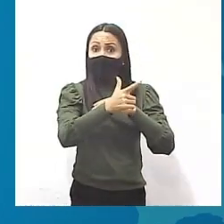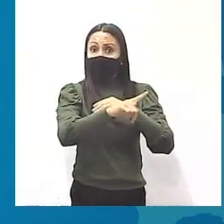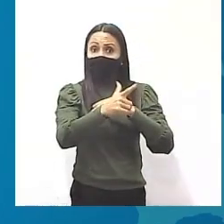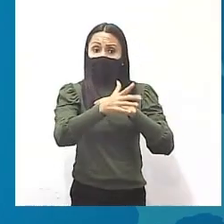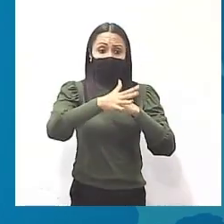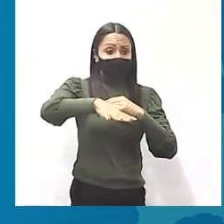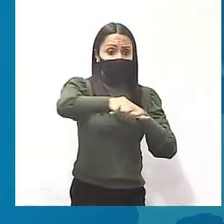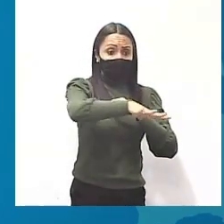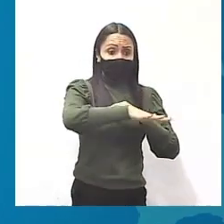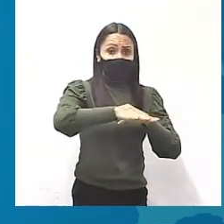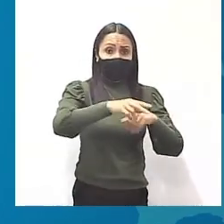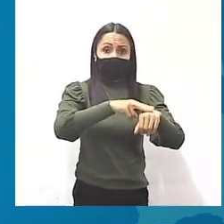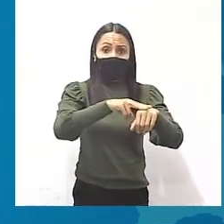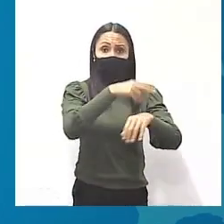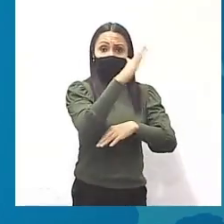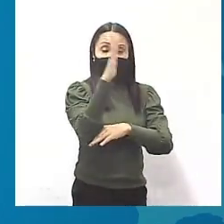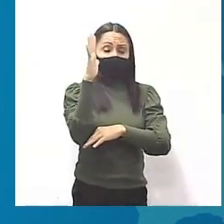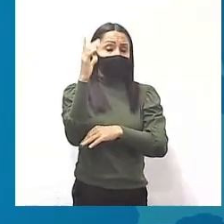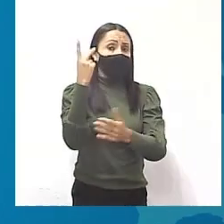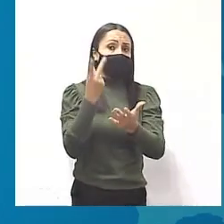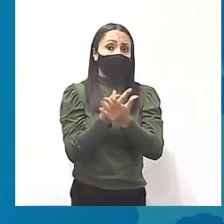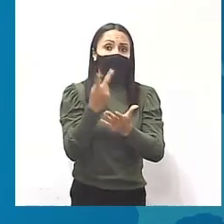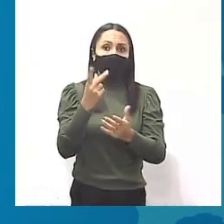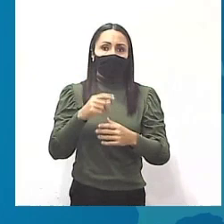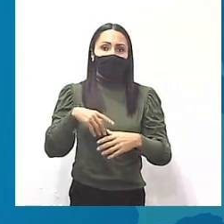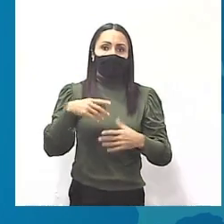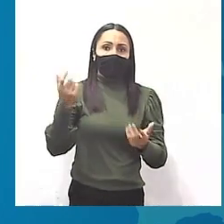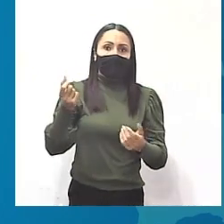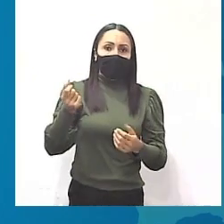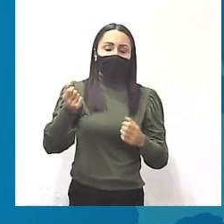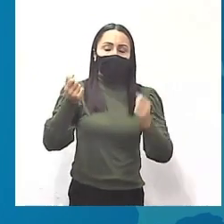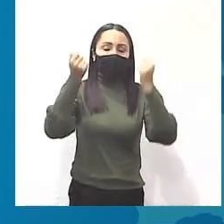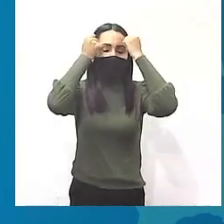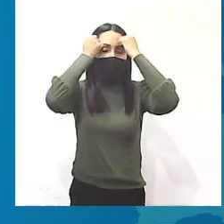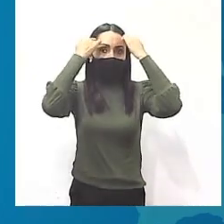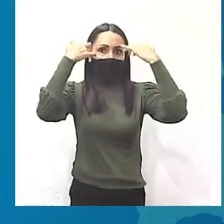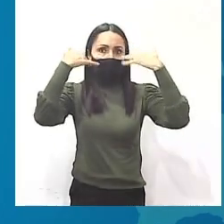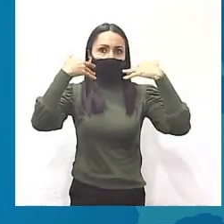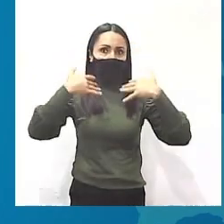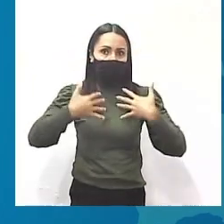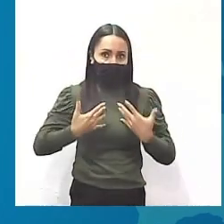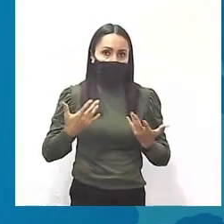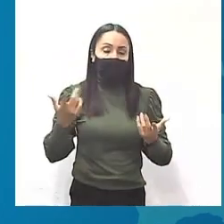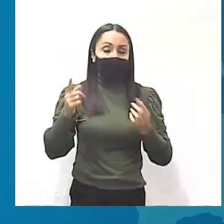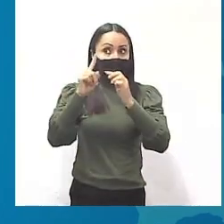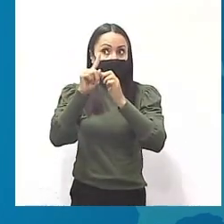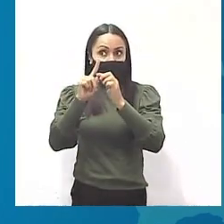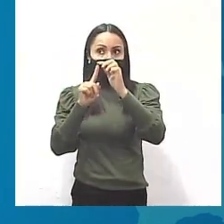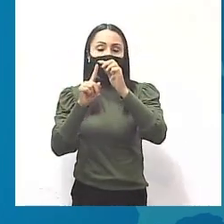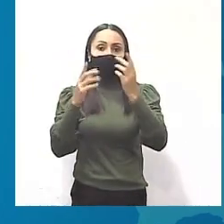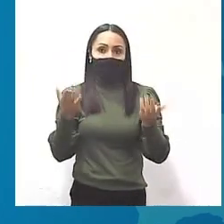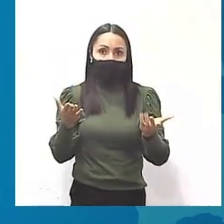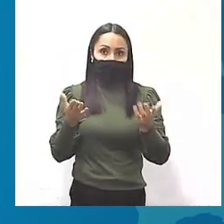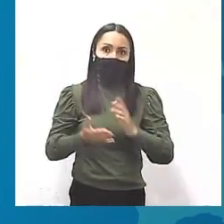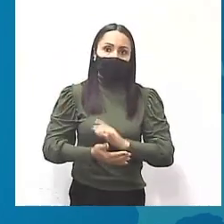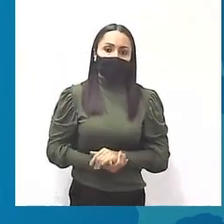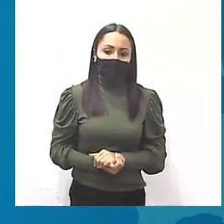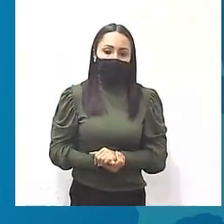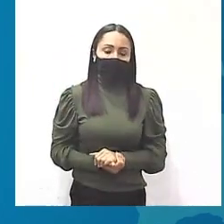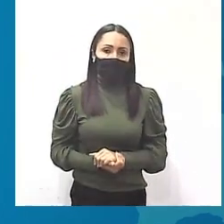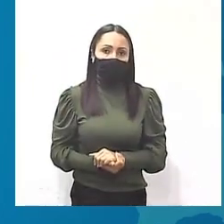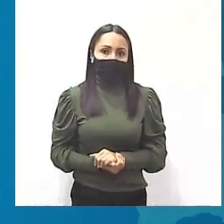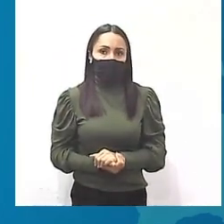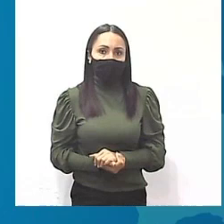áreas verdes, o que é que vai acontecer? O calor vai estar lá em cima a temperatura. Então, um dos